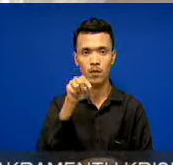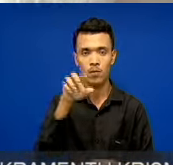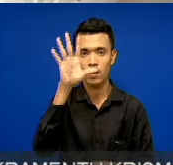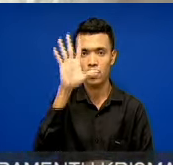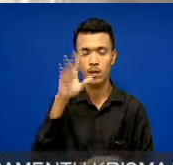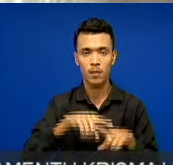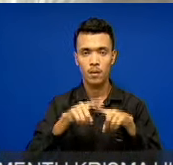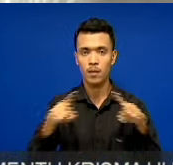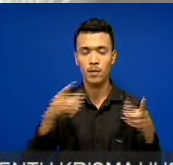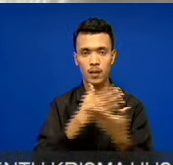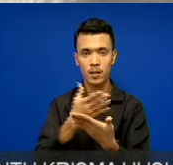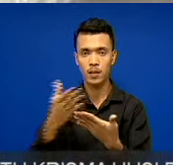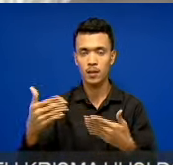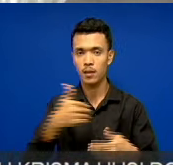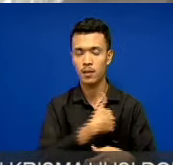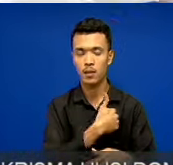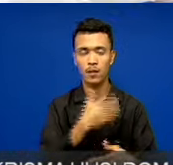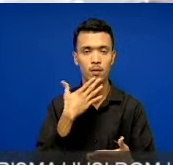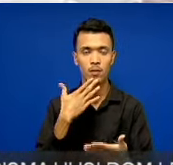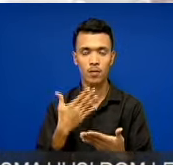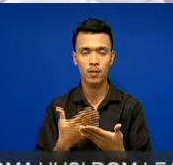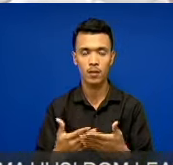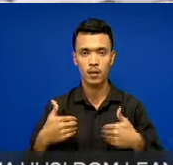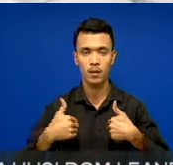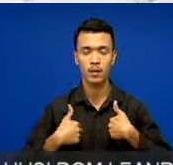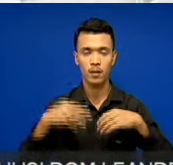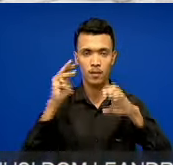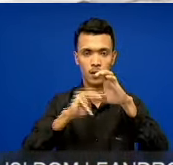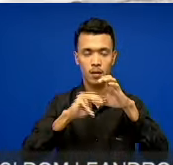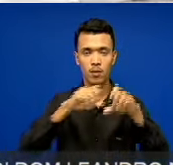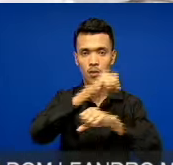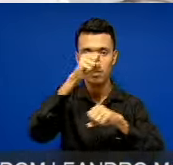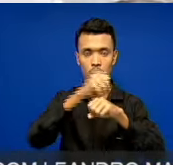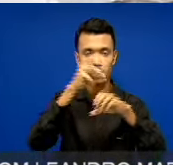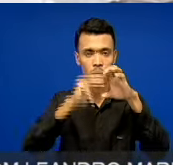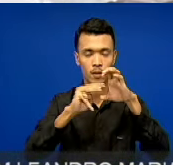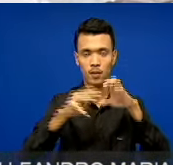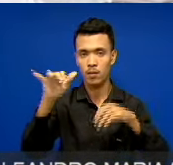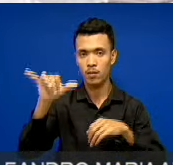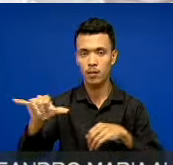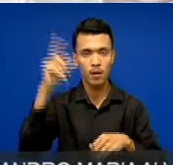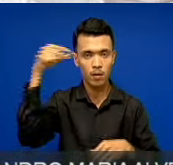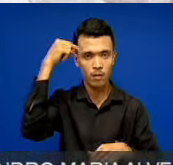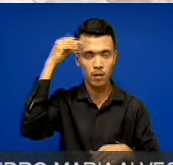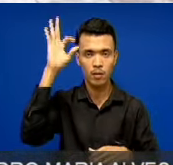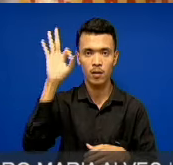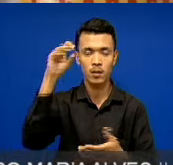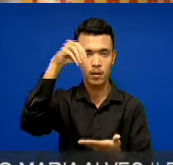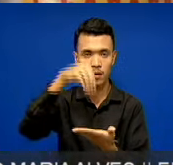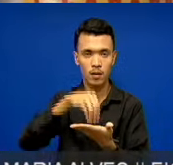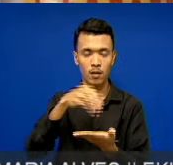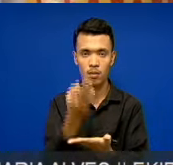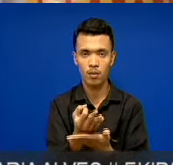Folin sa sang necessidade básica se dá o normal e o mercado não loja sira. Além de nem, governo da CIA aloca mais orçamento